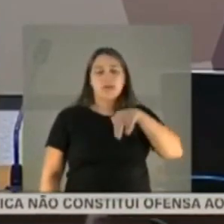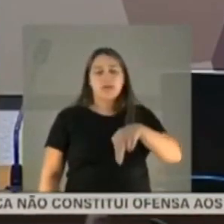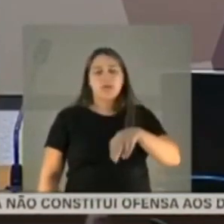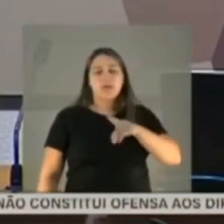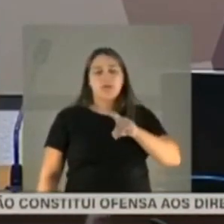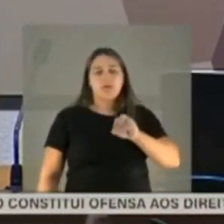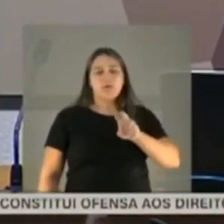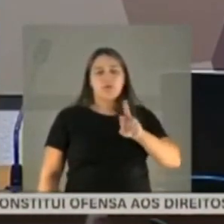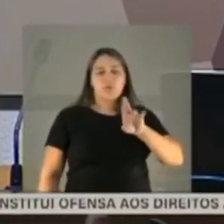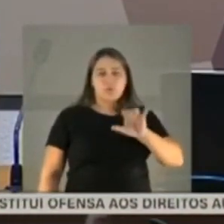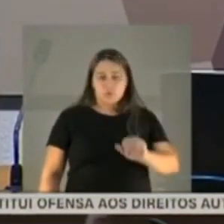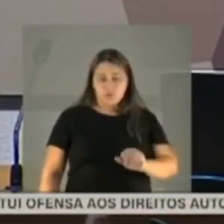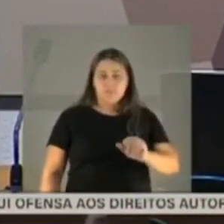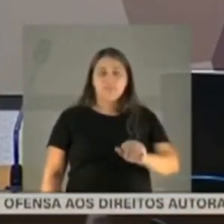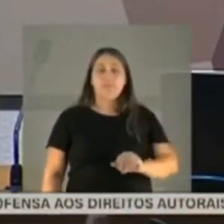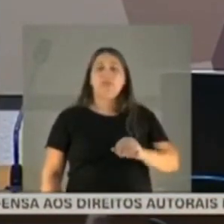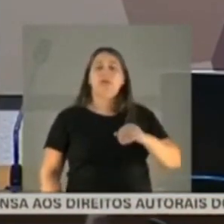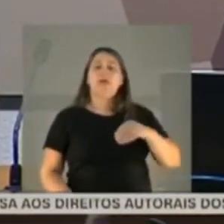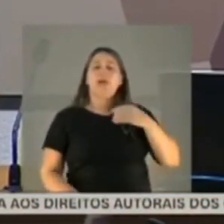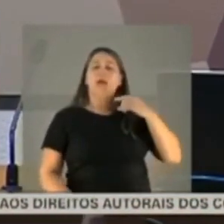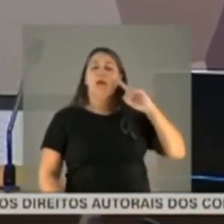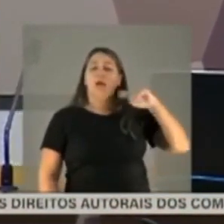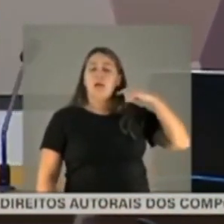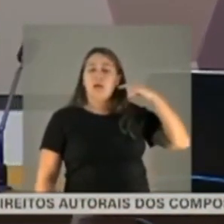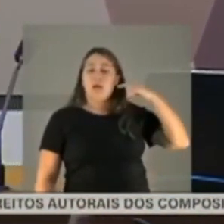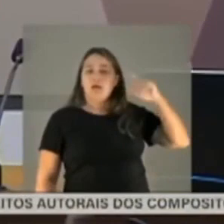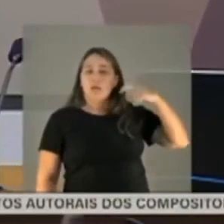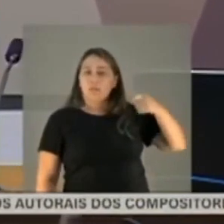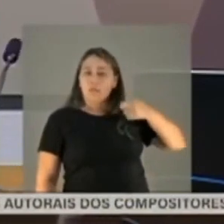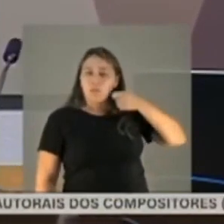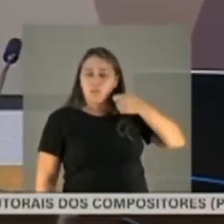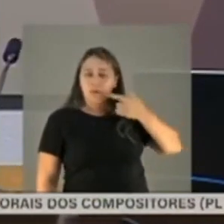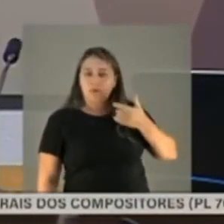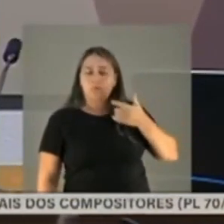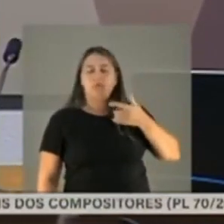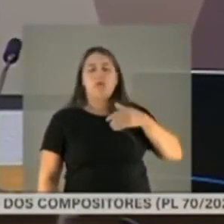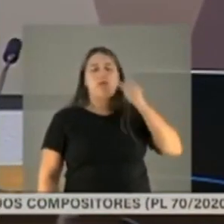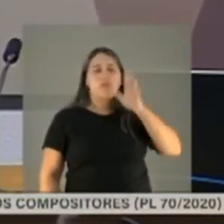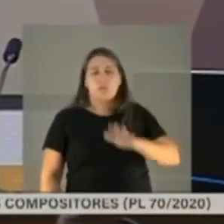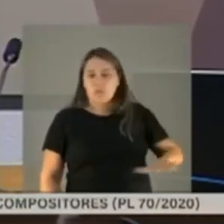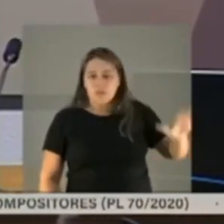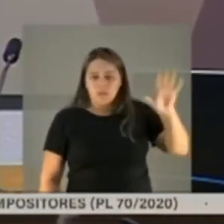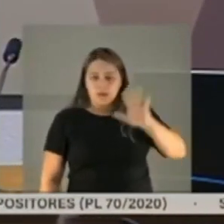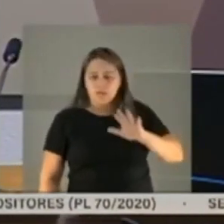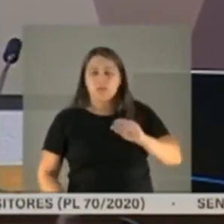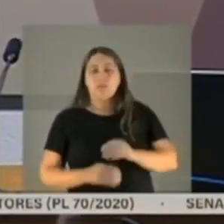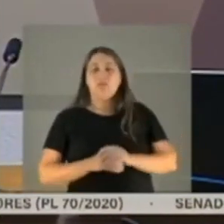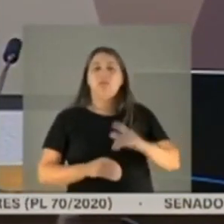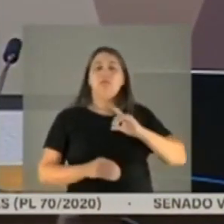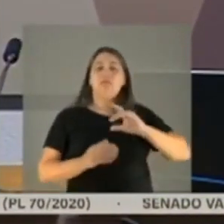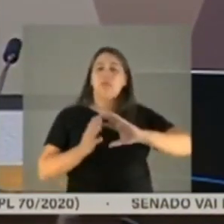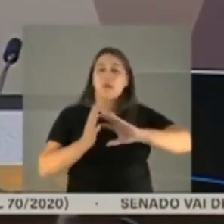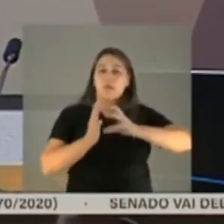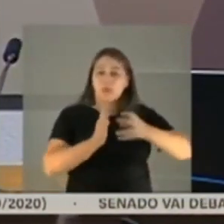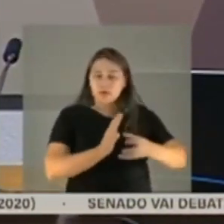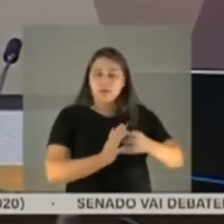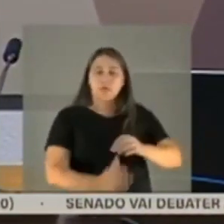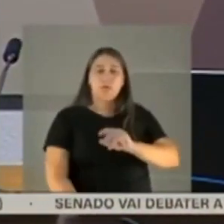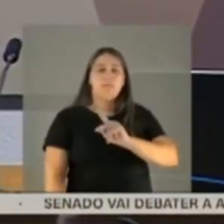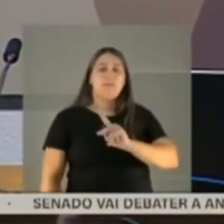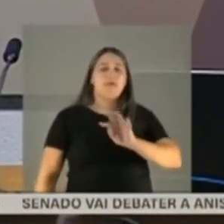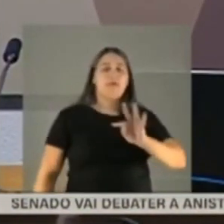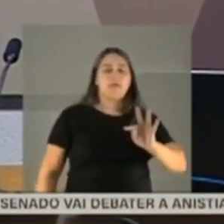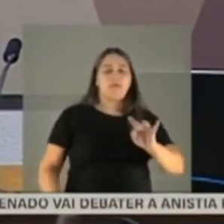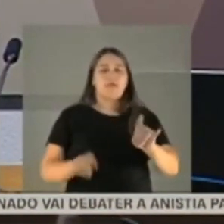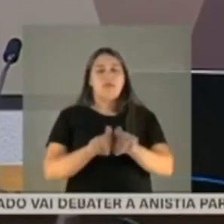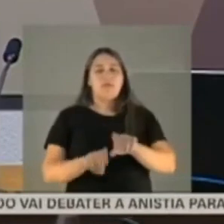Araújo, subprocuradora da República, em uma ação movida pelo Partido dos Trabalhadores e pelo Partido Socialismo e